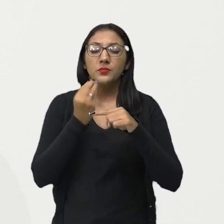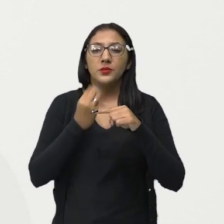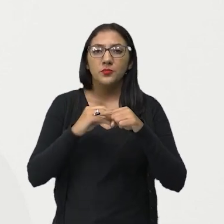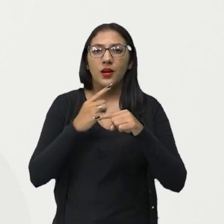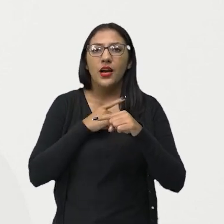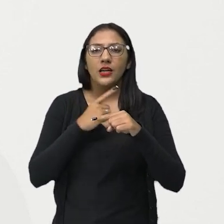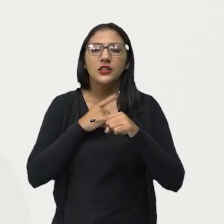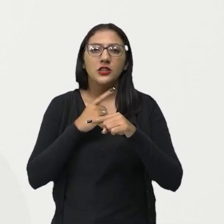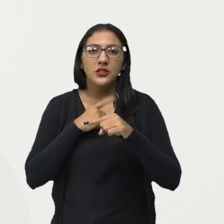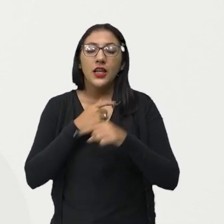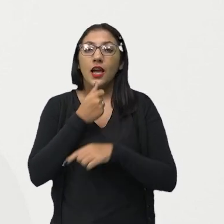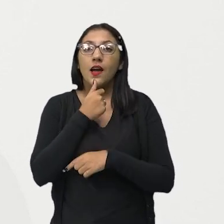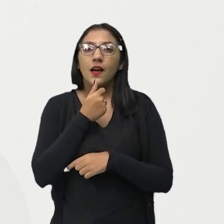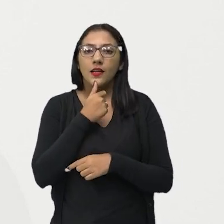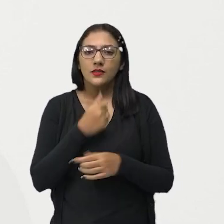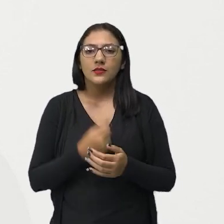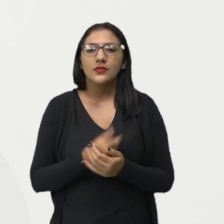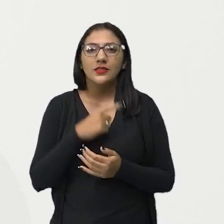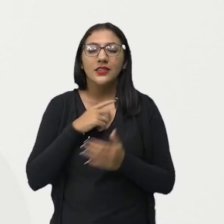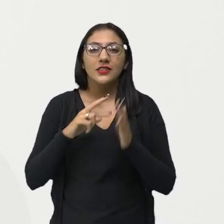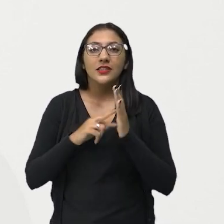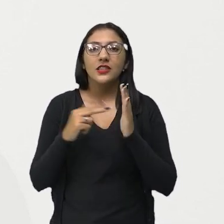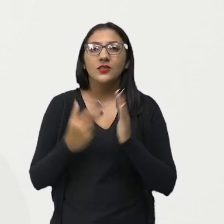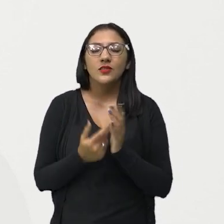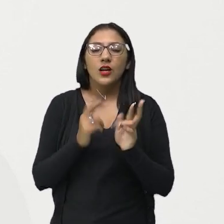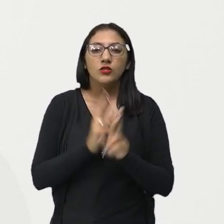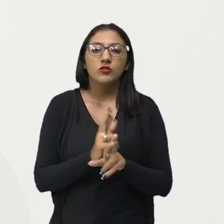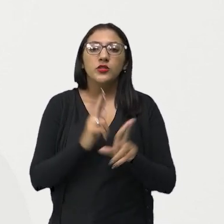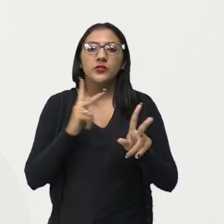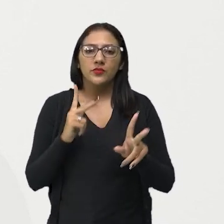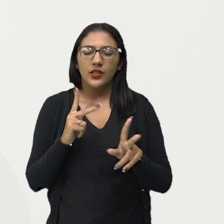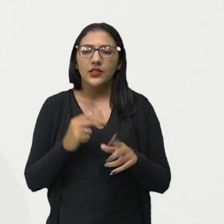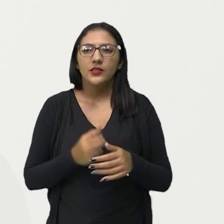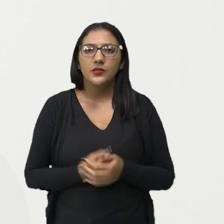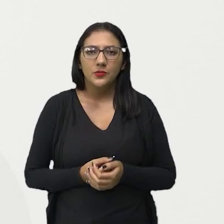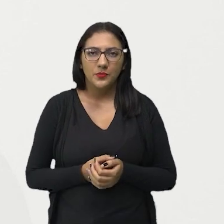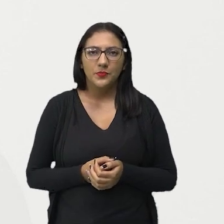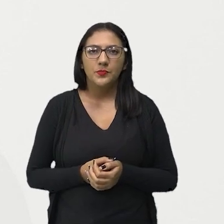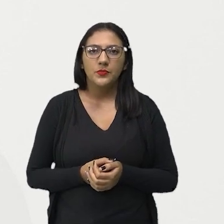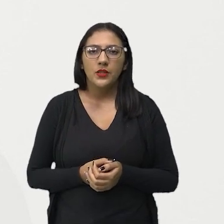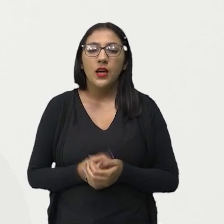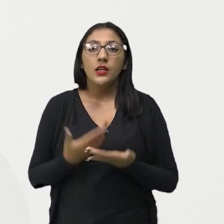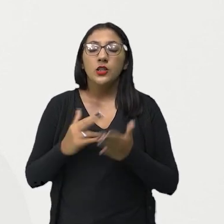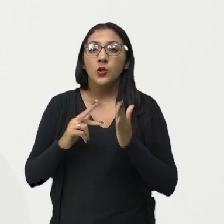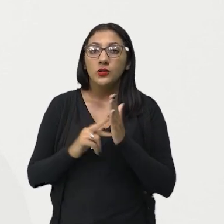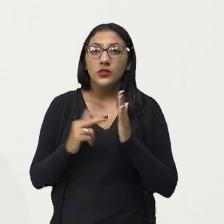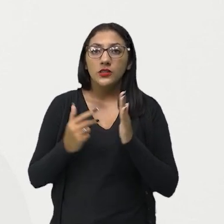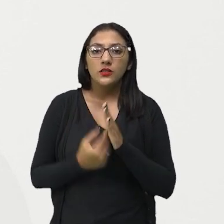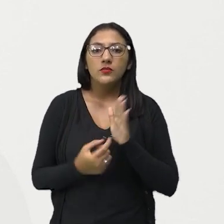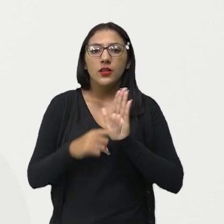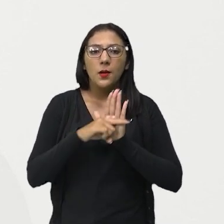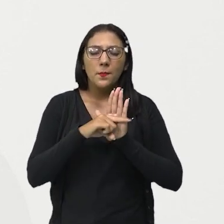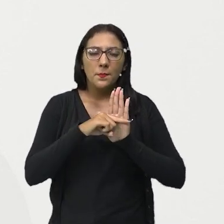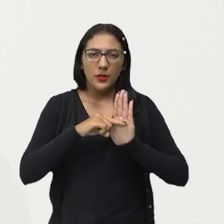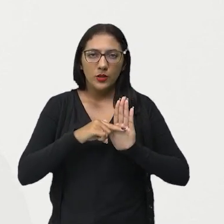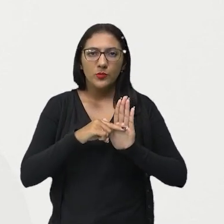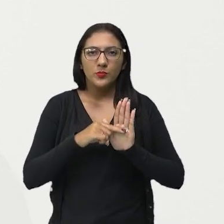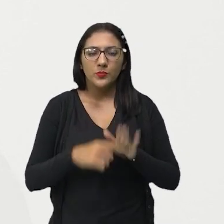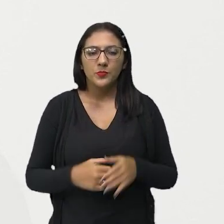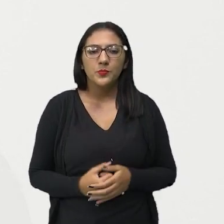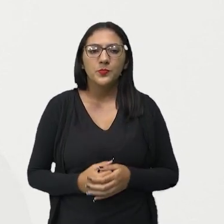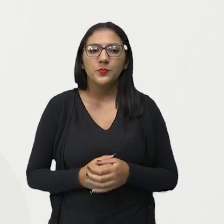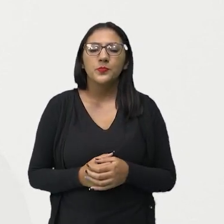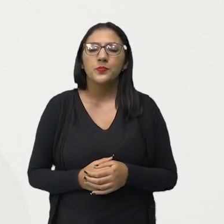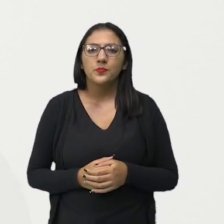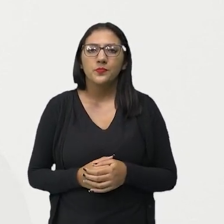queijo restou, isso aqui é uma diferença, tá? Portanto, subtração é a operação que a gente tem que fazer,